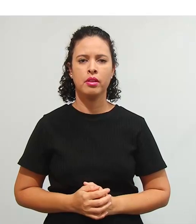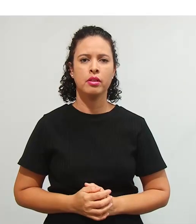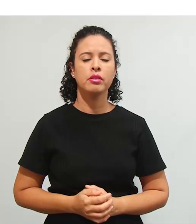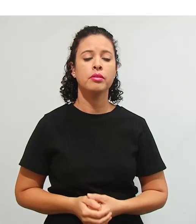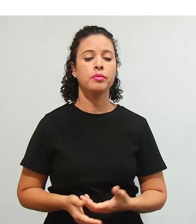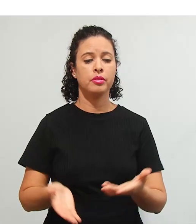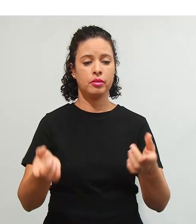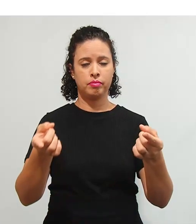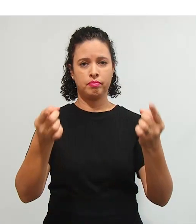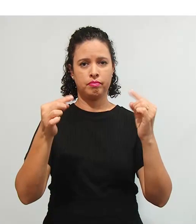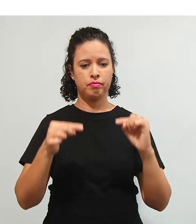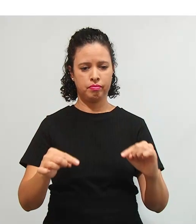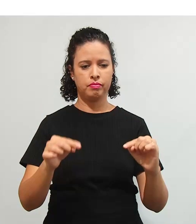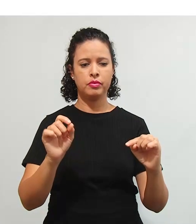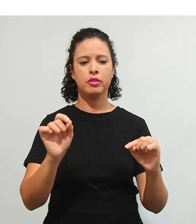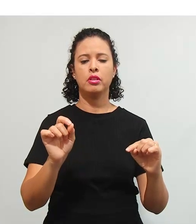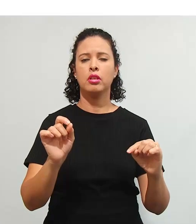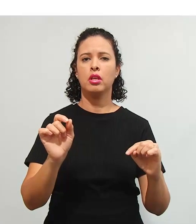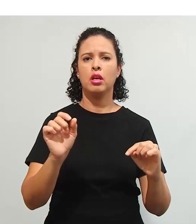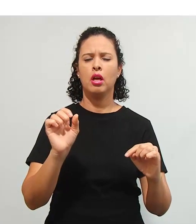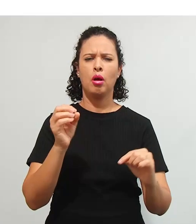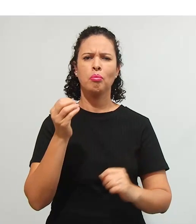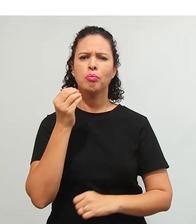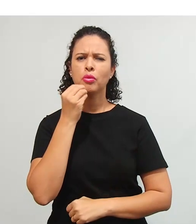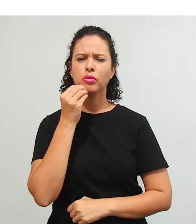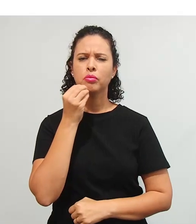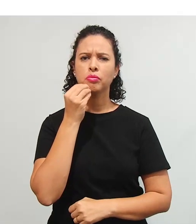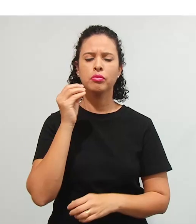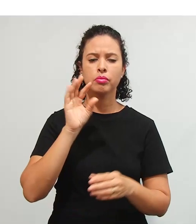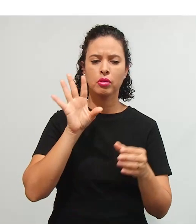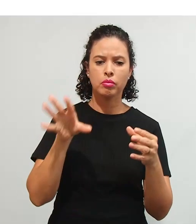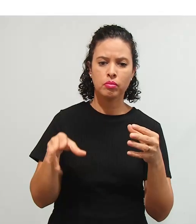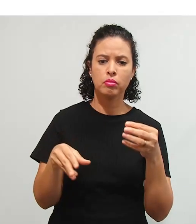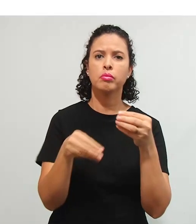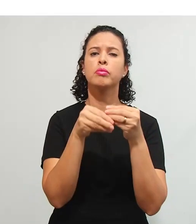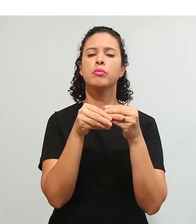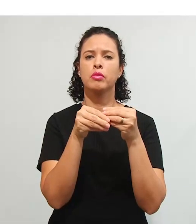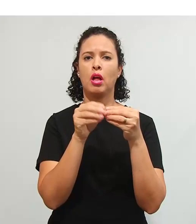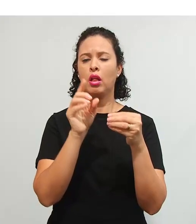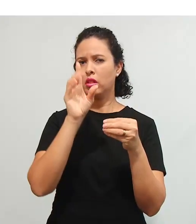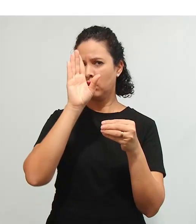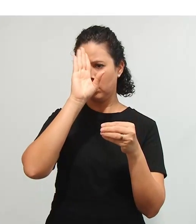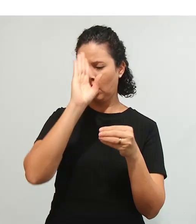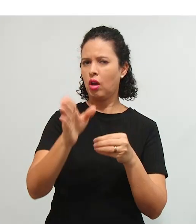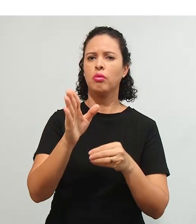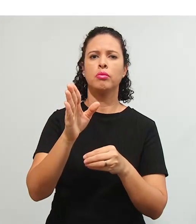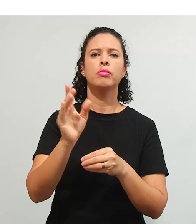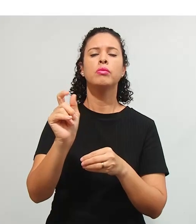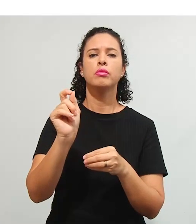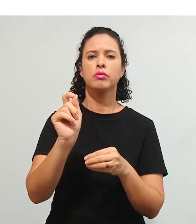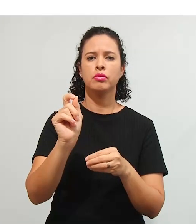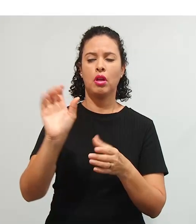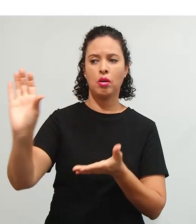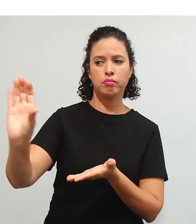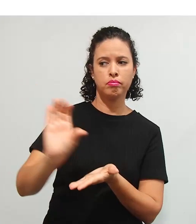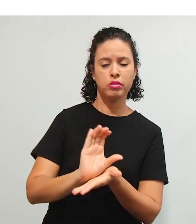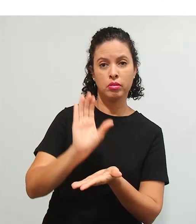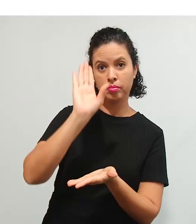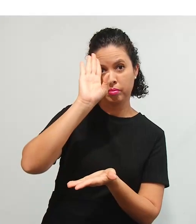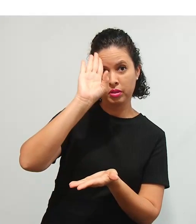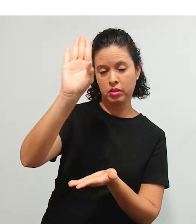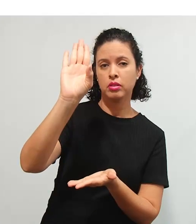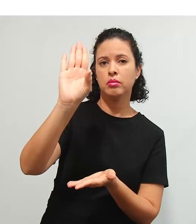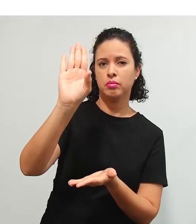com essa classificação, a possibilidade de associar de forma imediata a receita principal